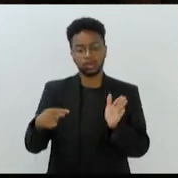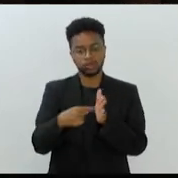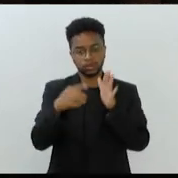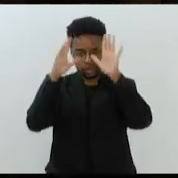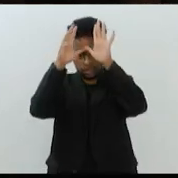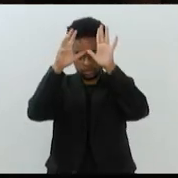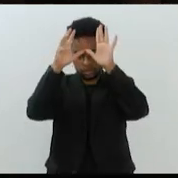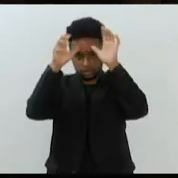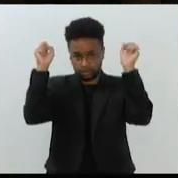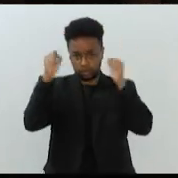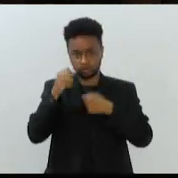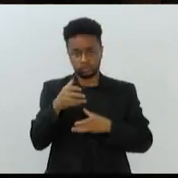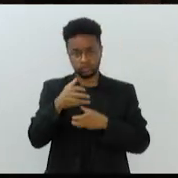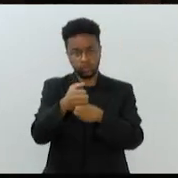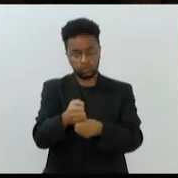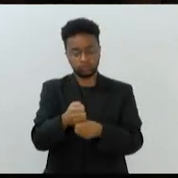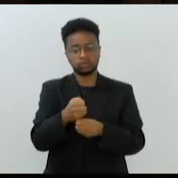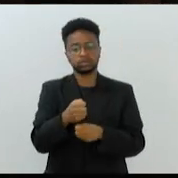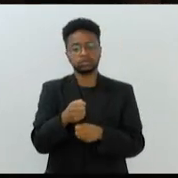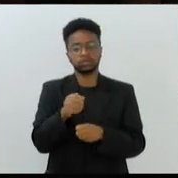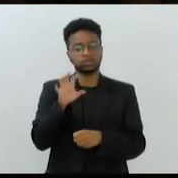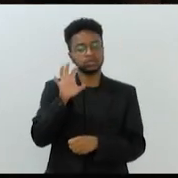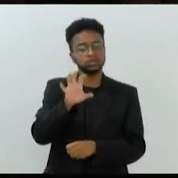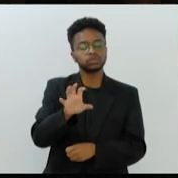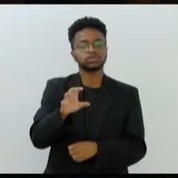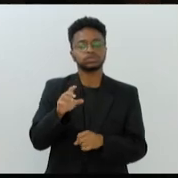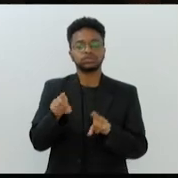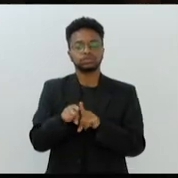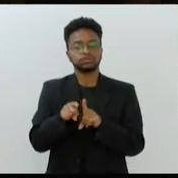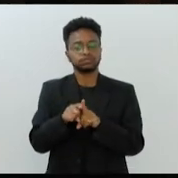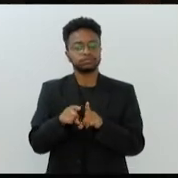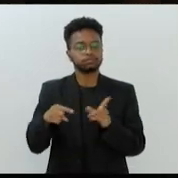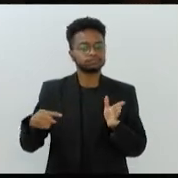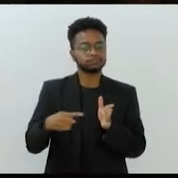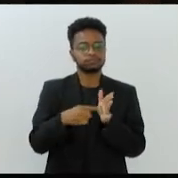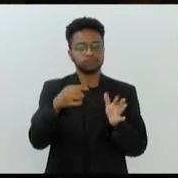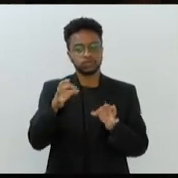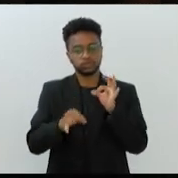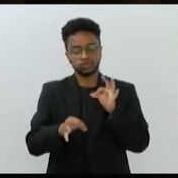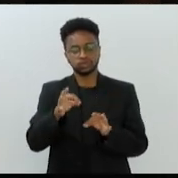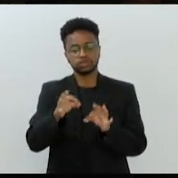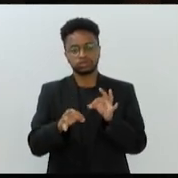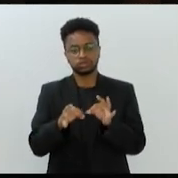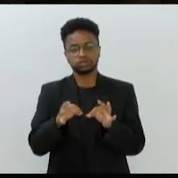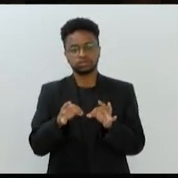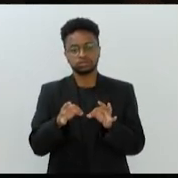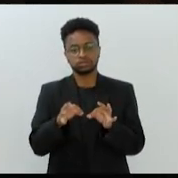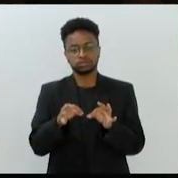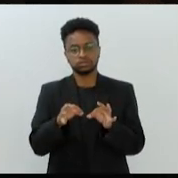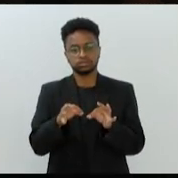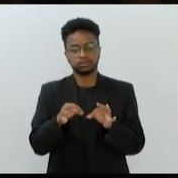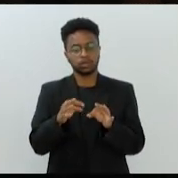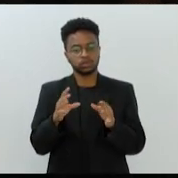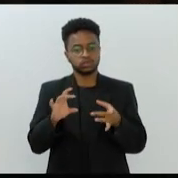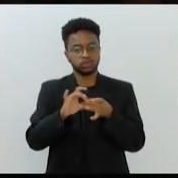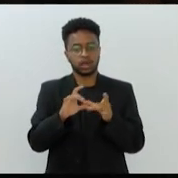do Estado, acionou a Justiça com uma ação